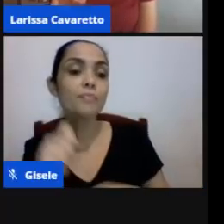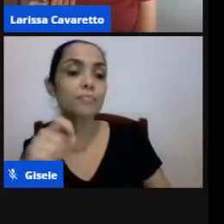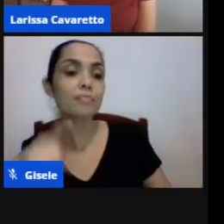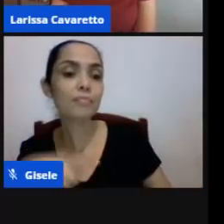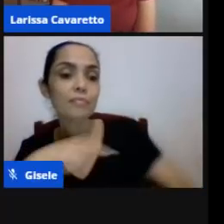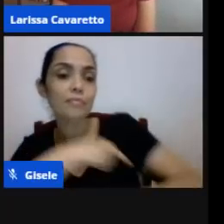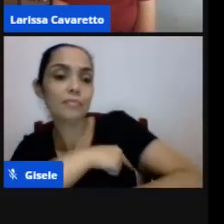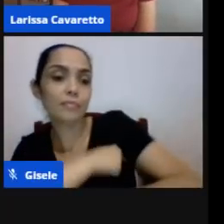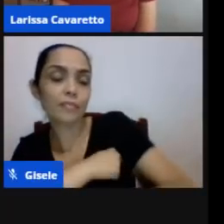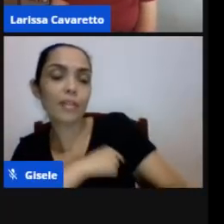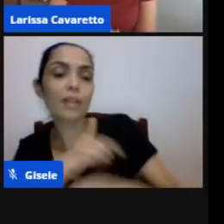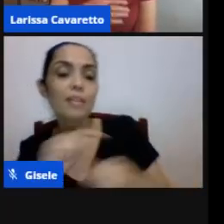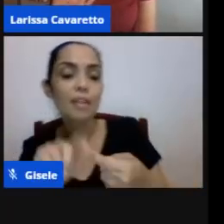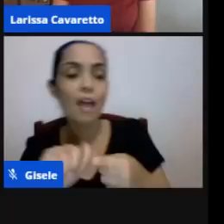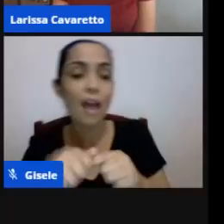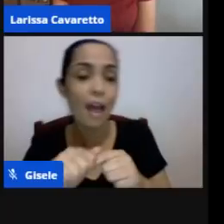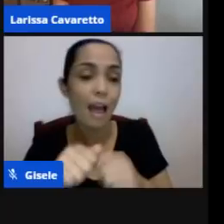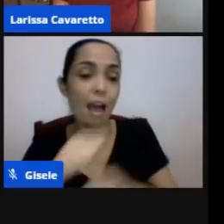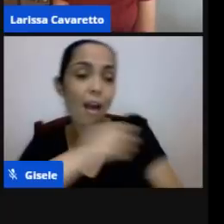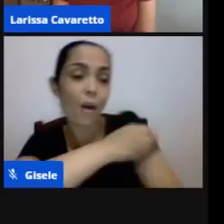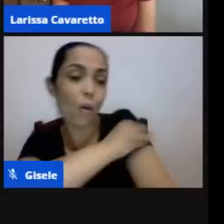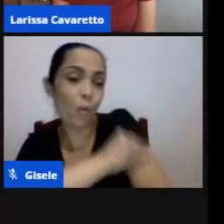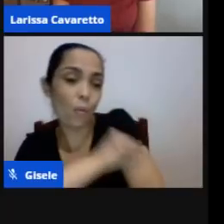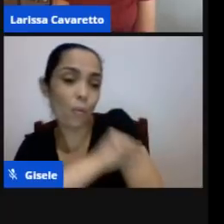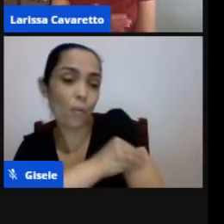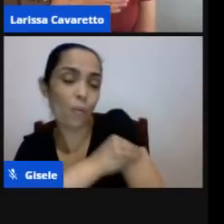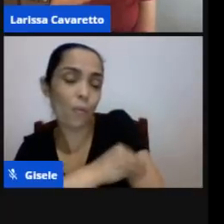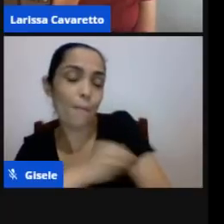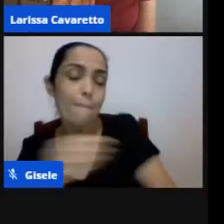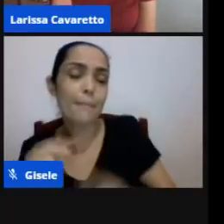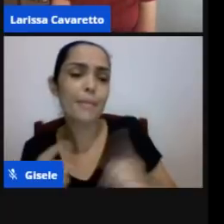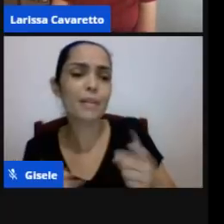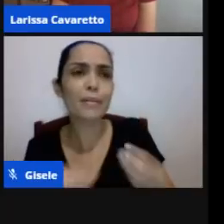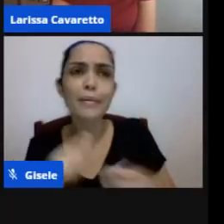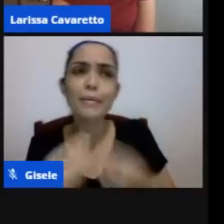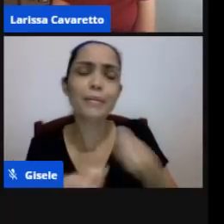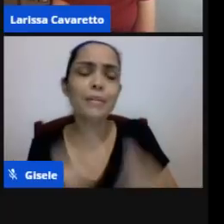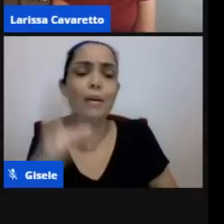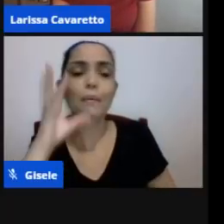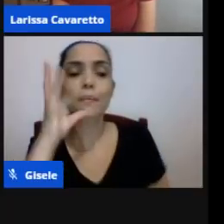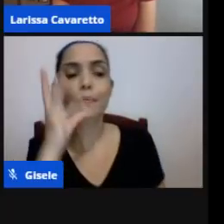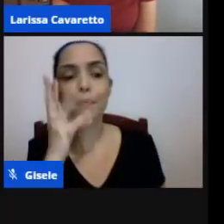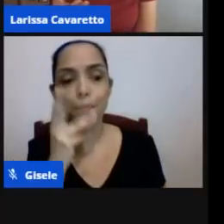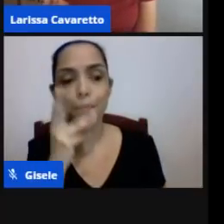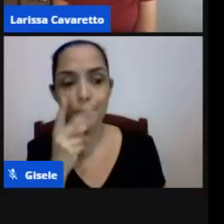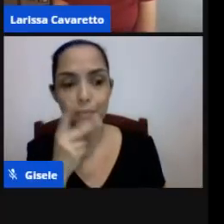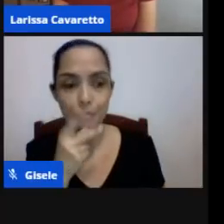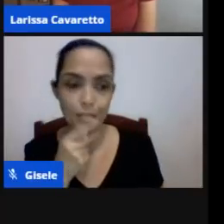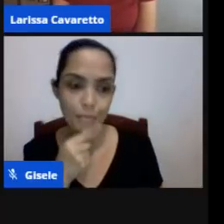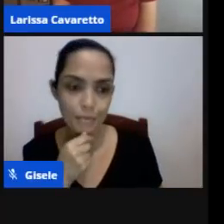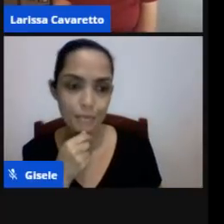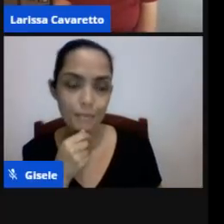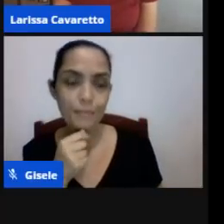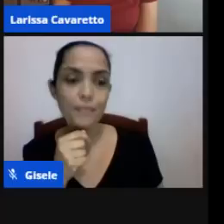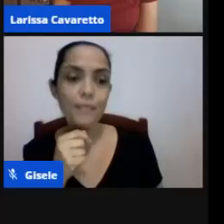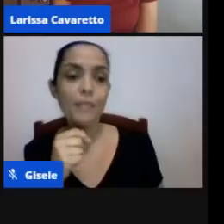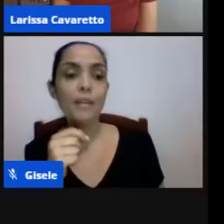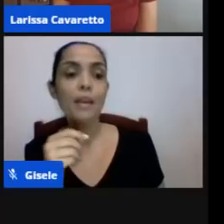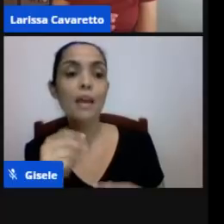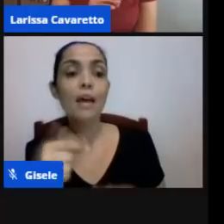depois desinfetar esse termômetro, que daí ele eliminaria esse risco, mas pensa no trabalho que isso daria. Além de tudo, o